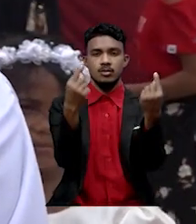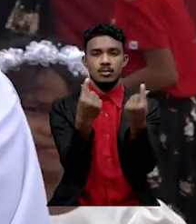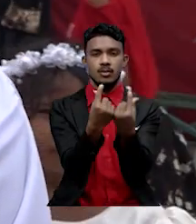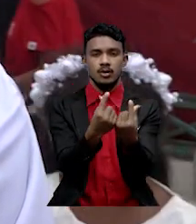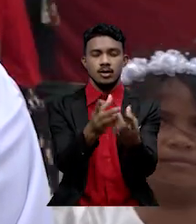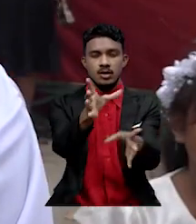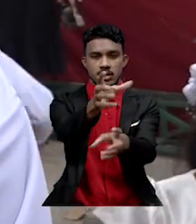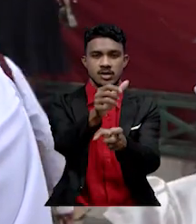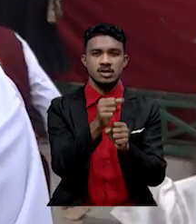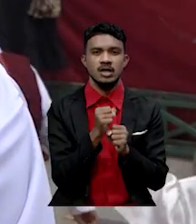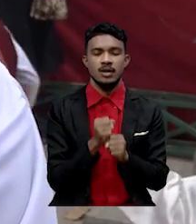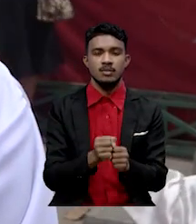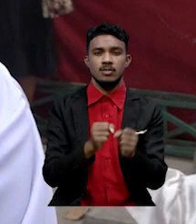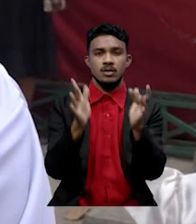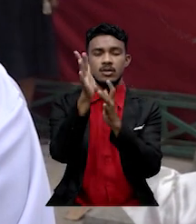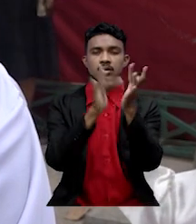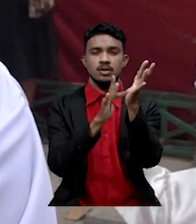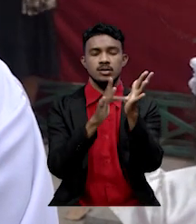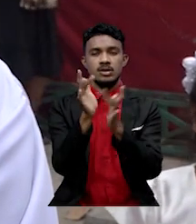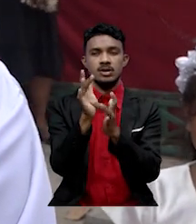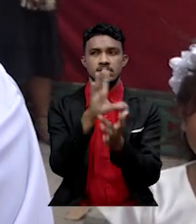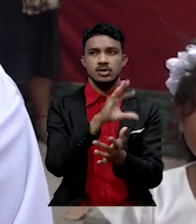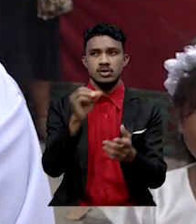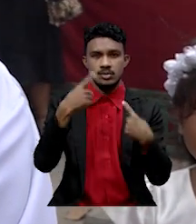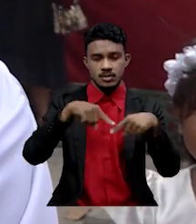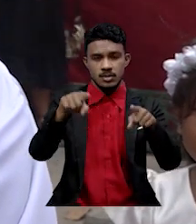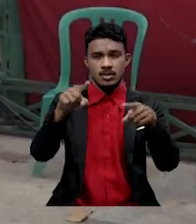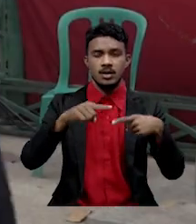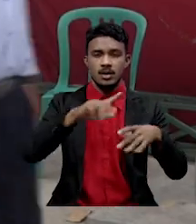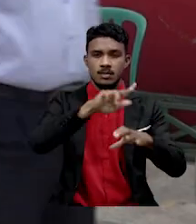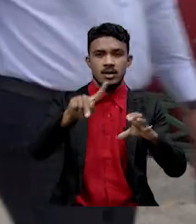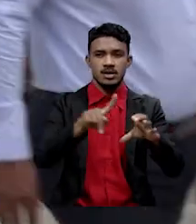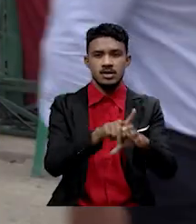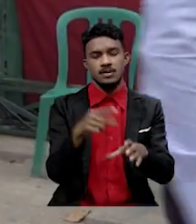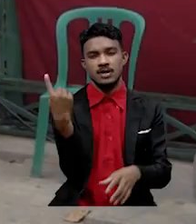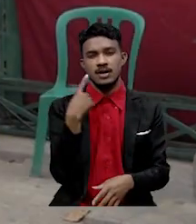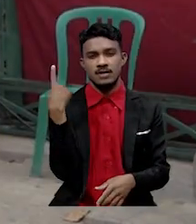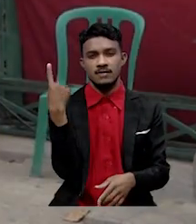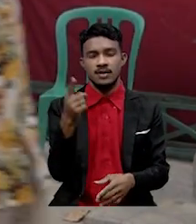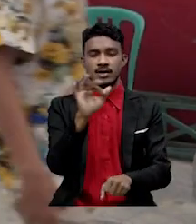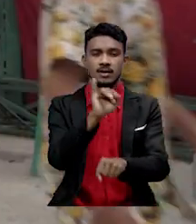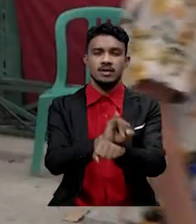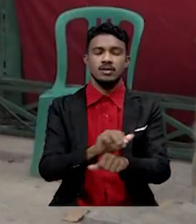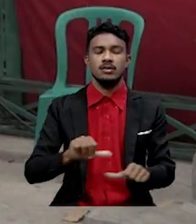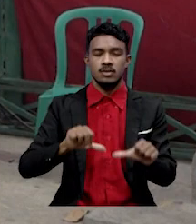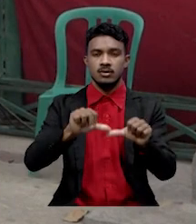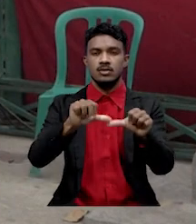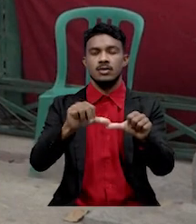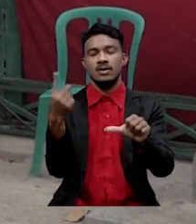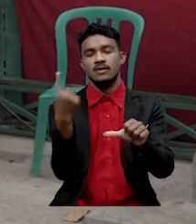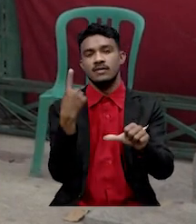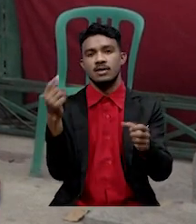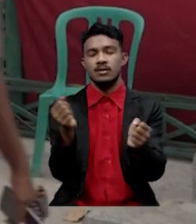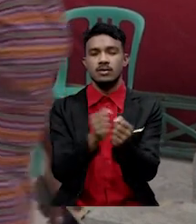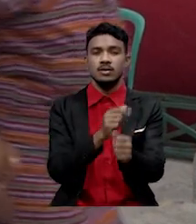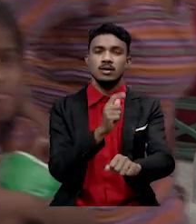Simo Marim, Tama Sai, tudo a participar na casa na Fatin. Para o que tem que ir lá na Fatin, o